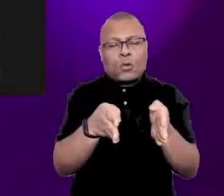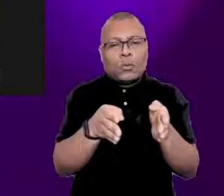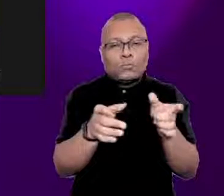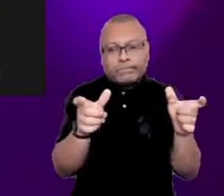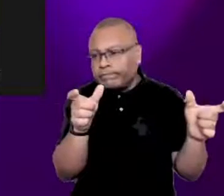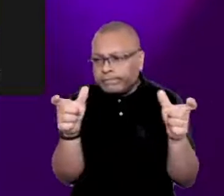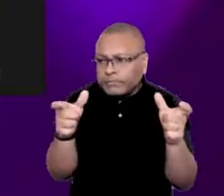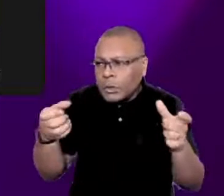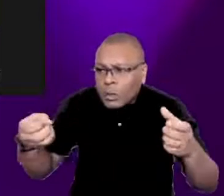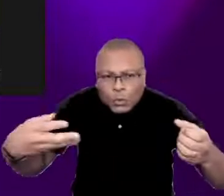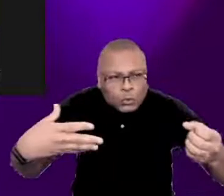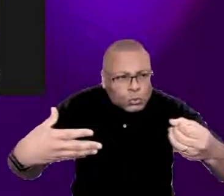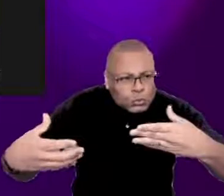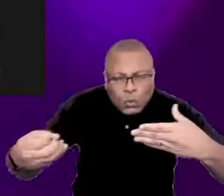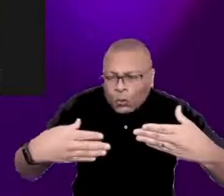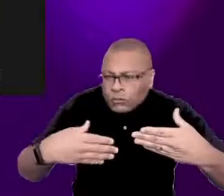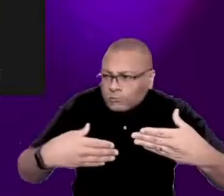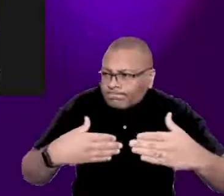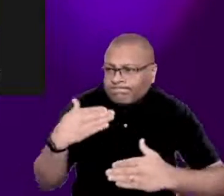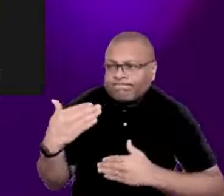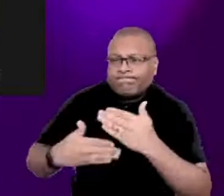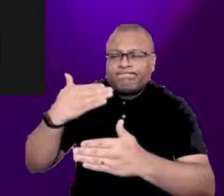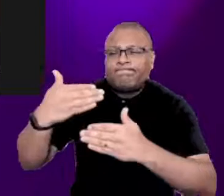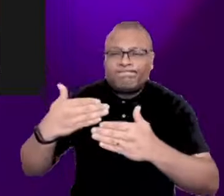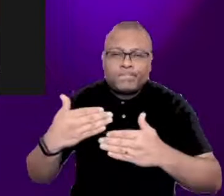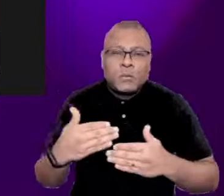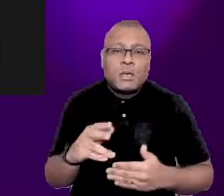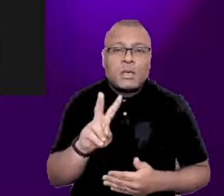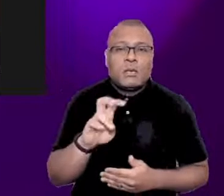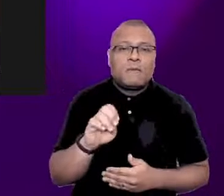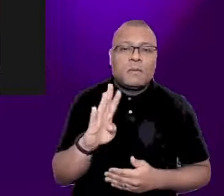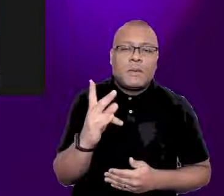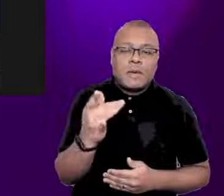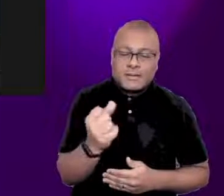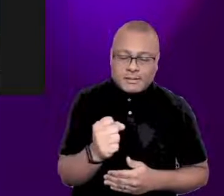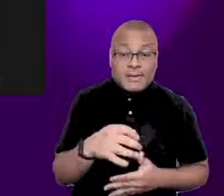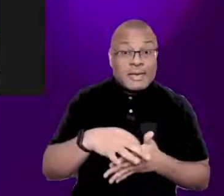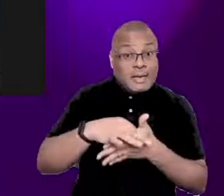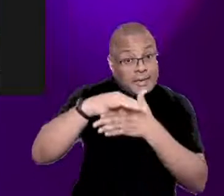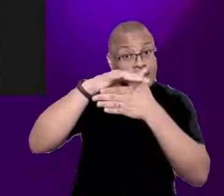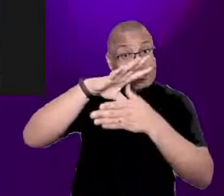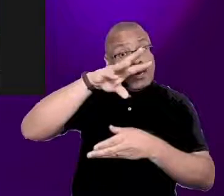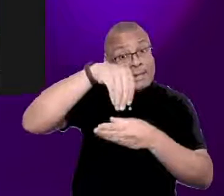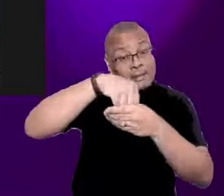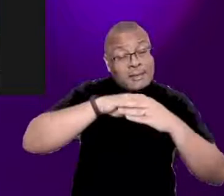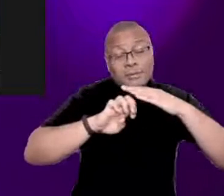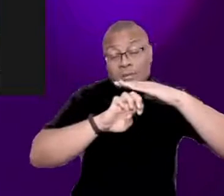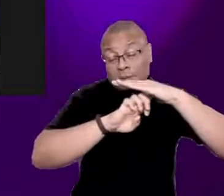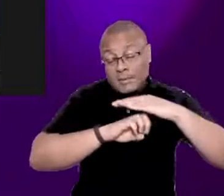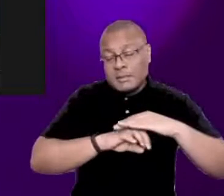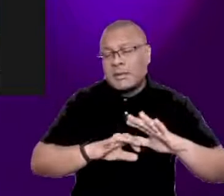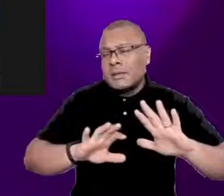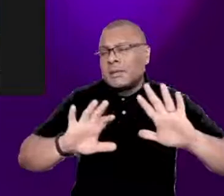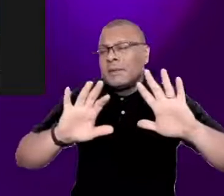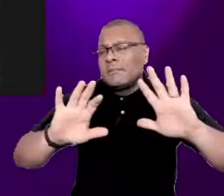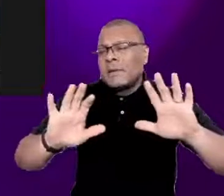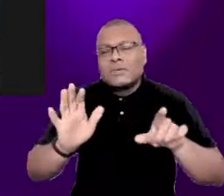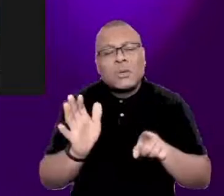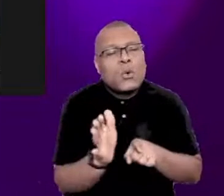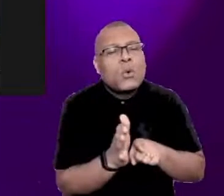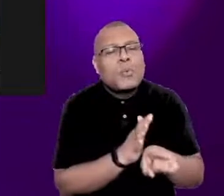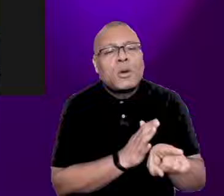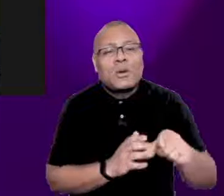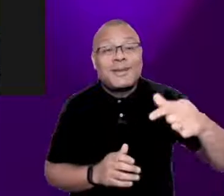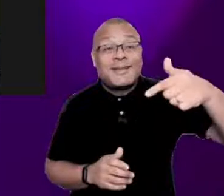de novos avanços em VBHC e de liderar essa frente dentro da organização. Mas quando a gente perguntou para os